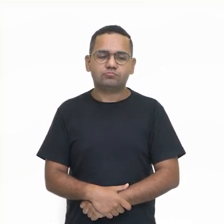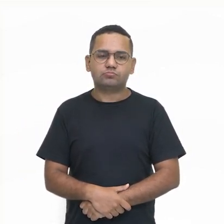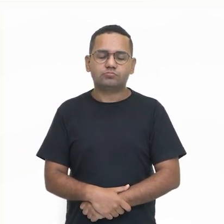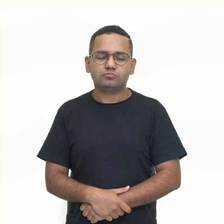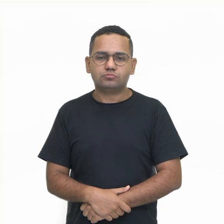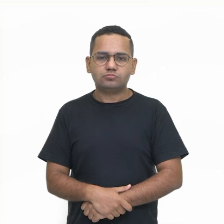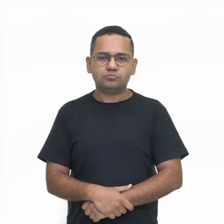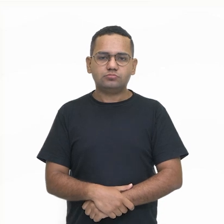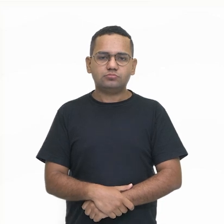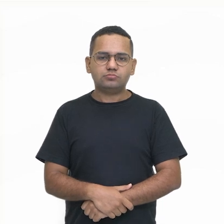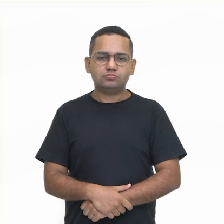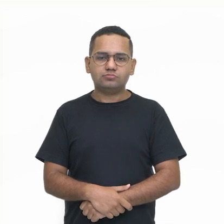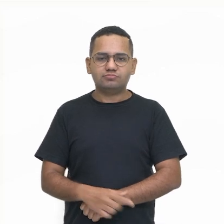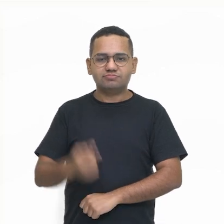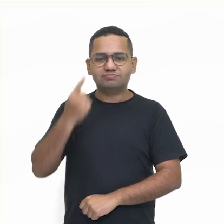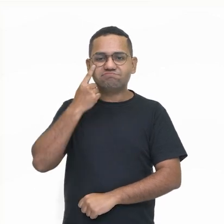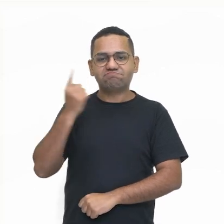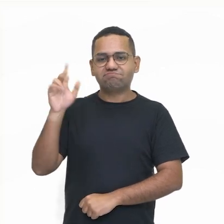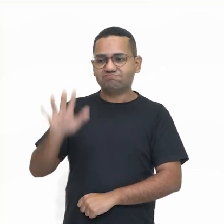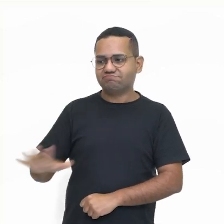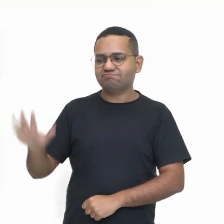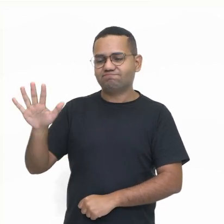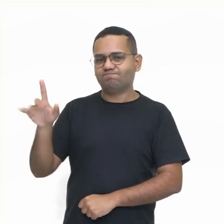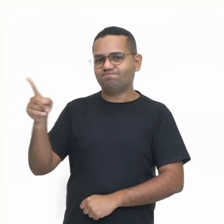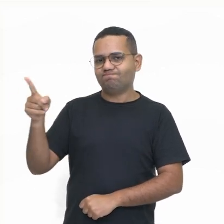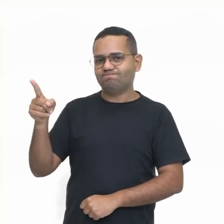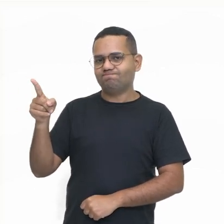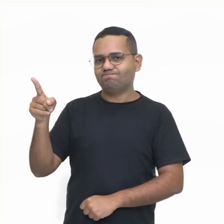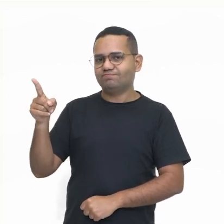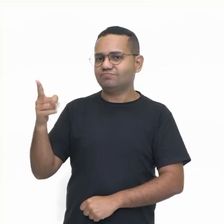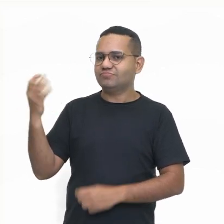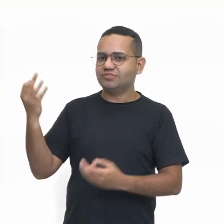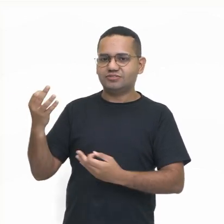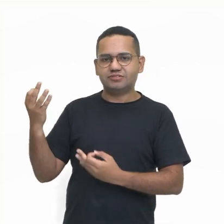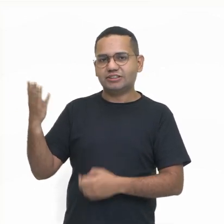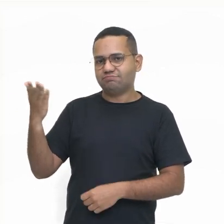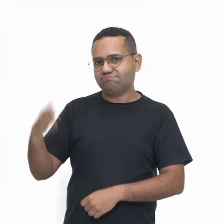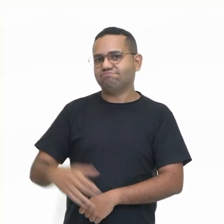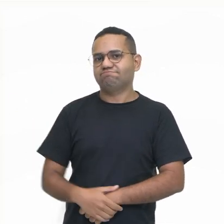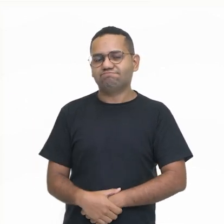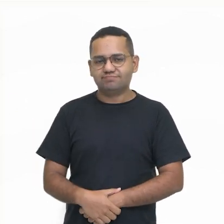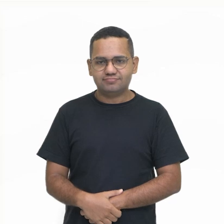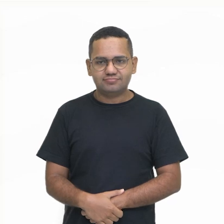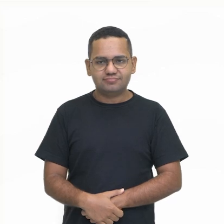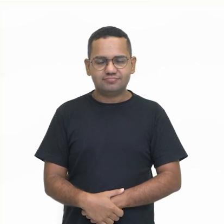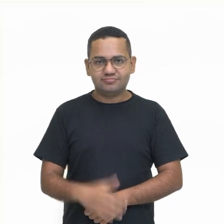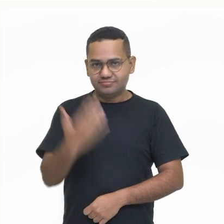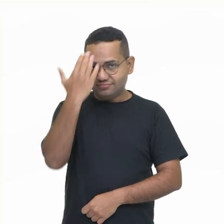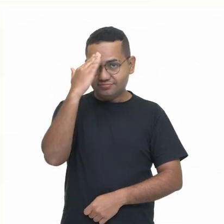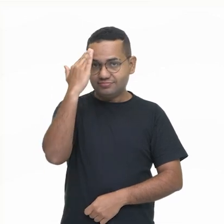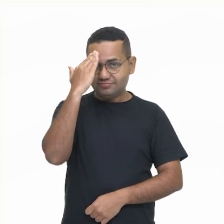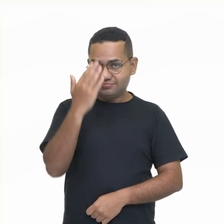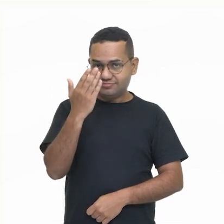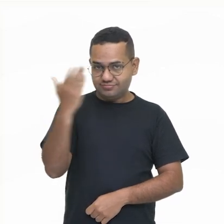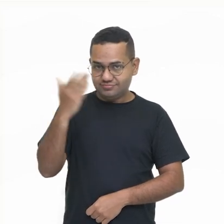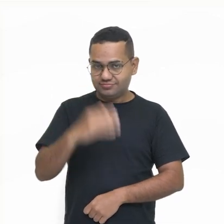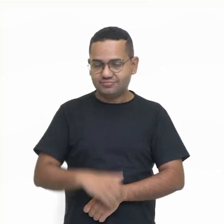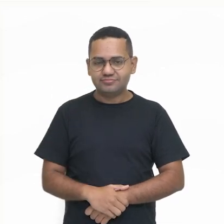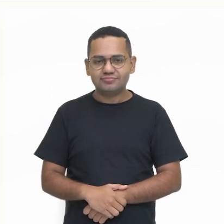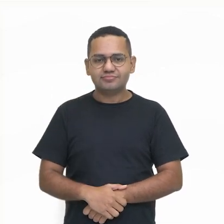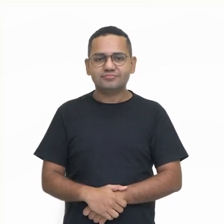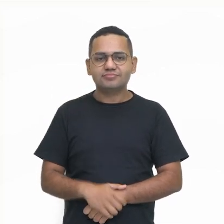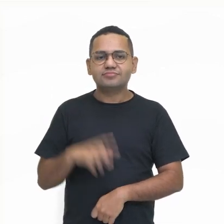desiguais, tá? E a gravura mostra muito bem isso daí para nós. Captaram? Entenderam